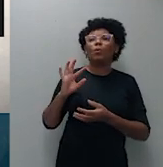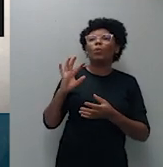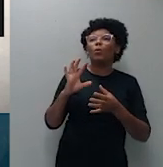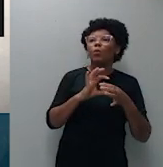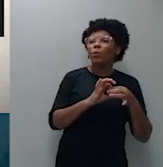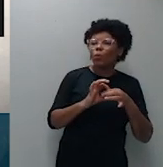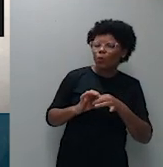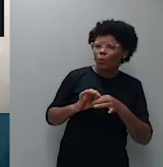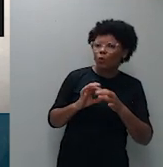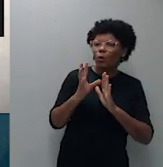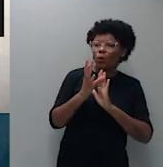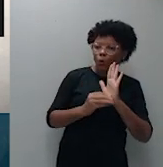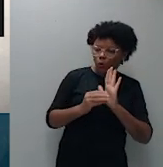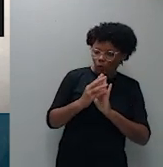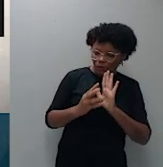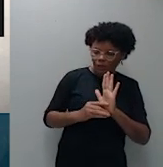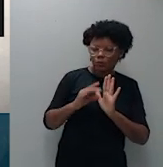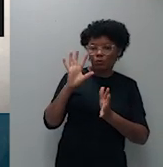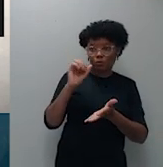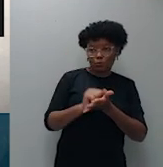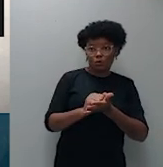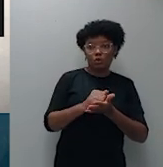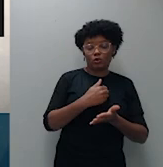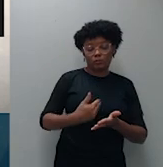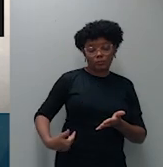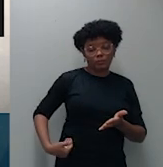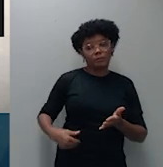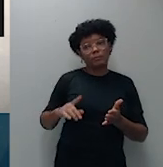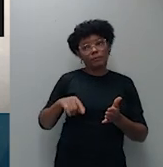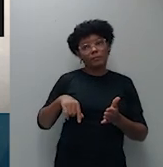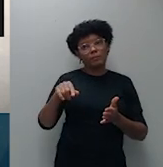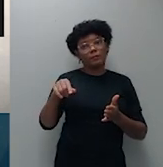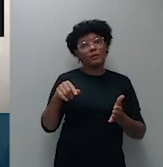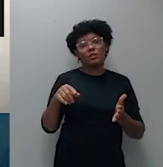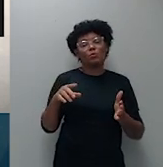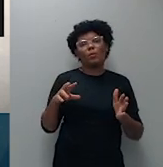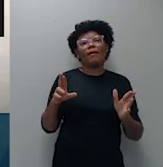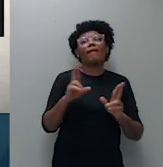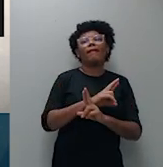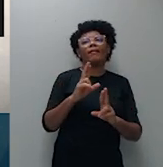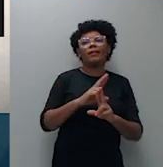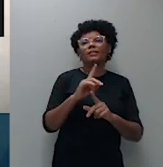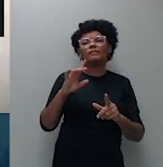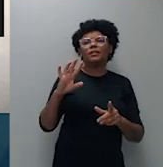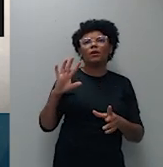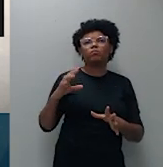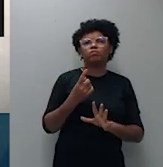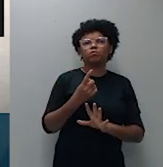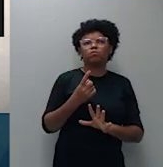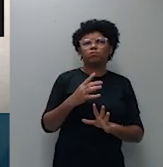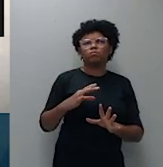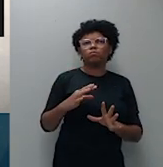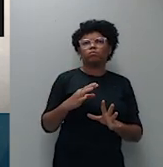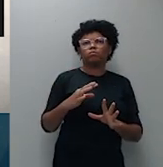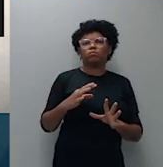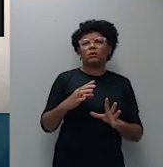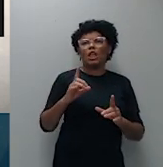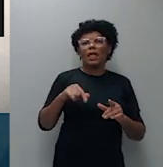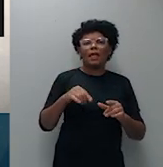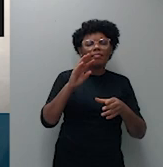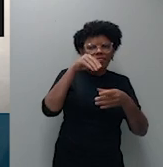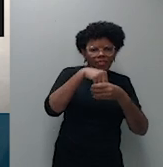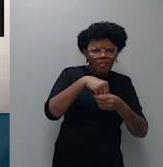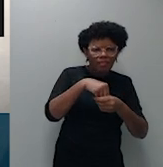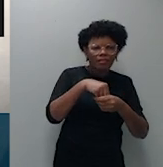o conteúdo retratado nos registros público de goza de presunção relativa e absoluta razão pela qual se admite que se